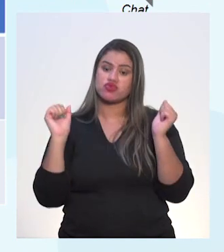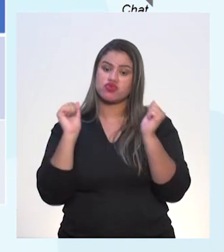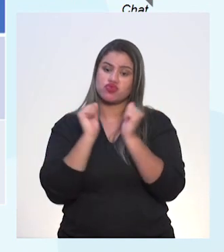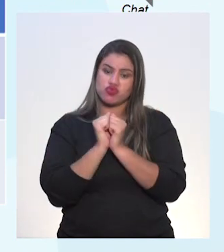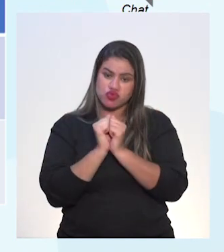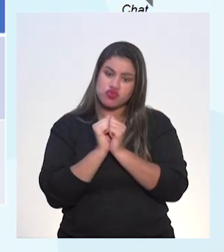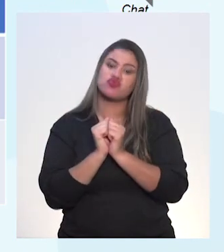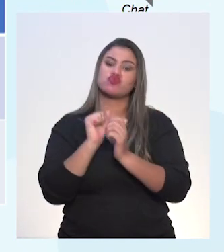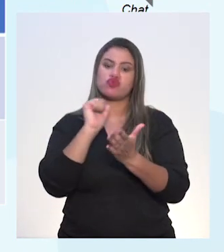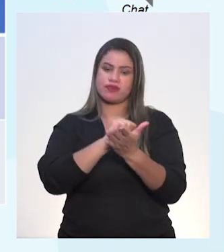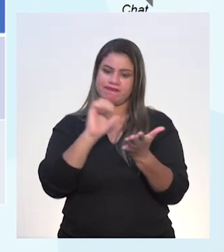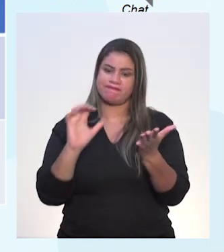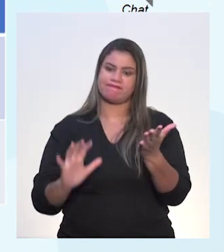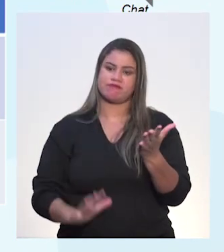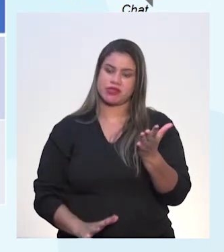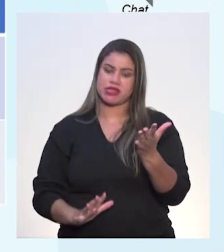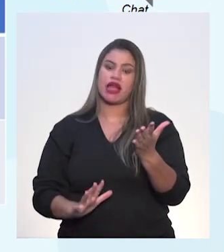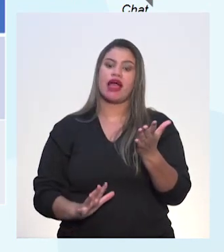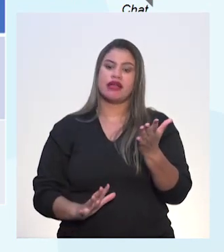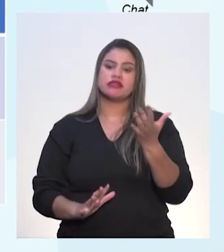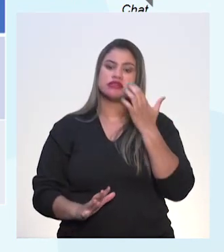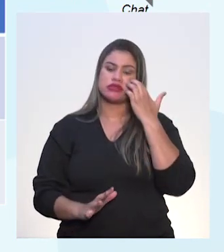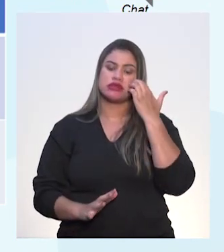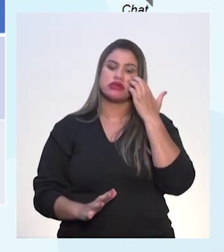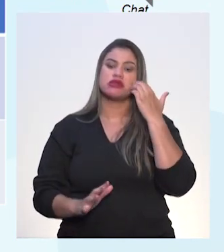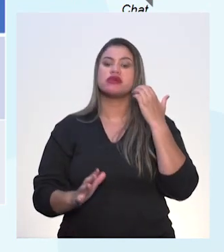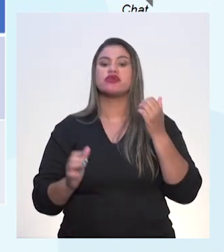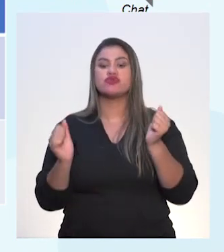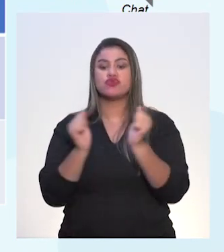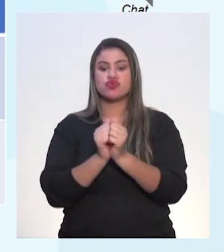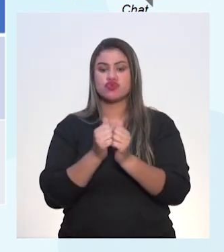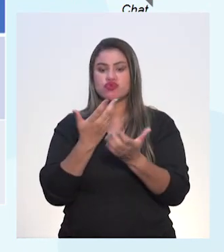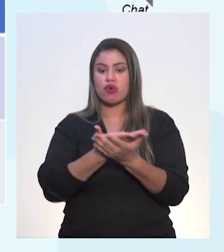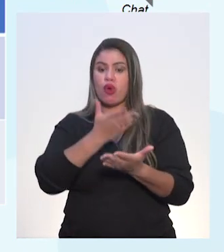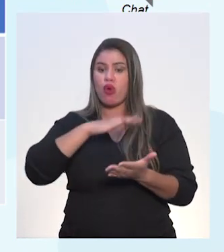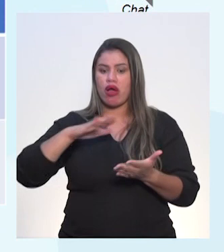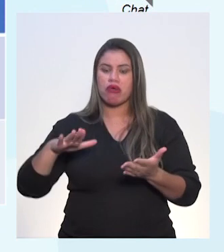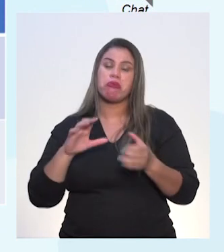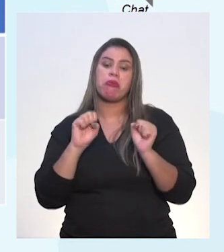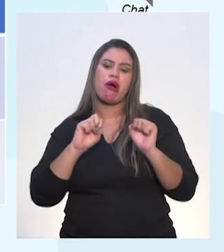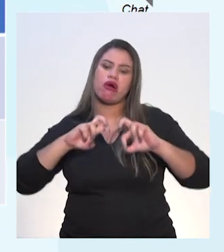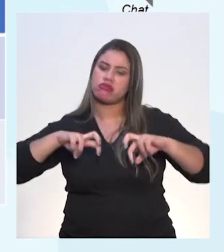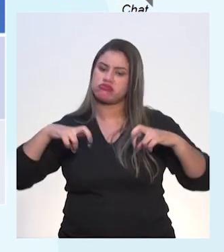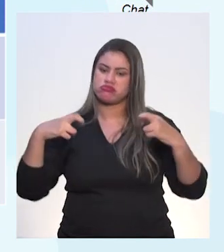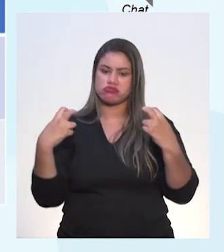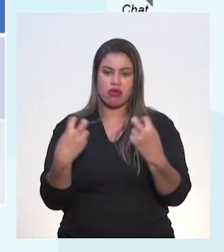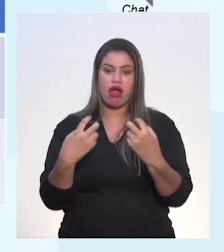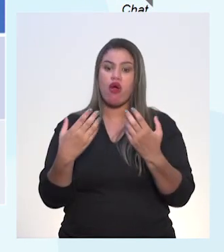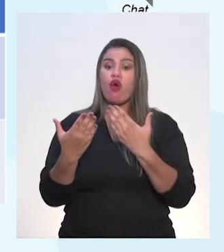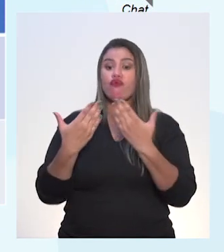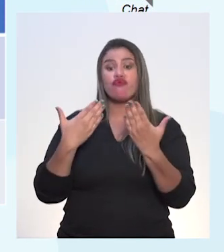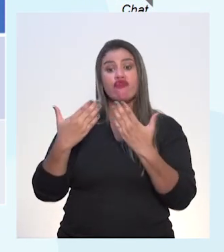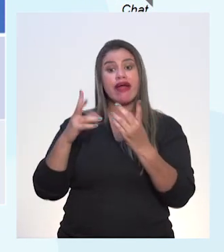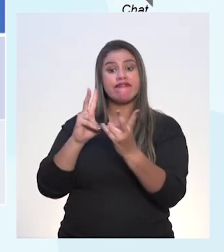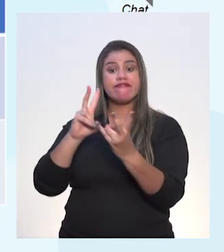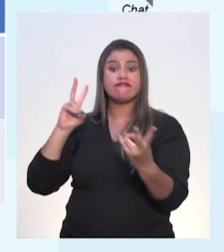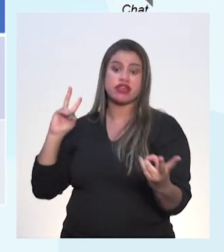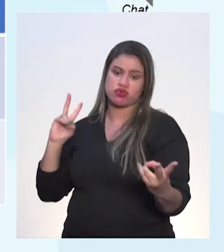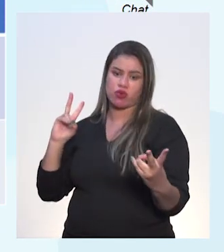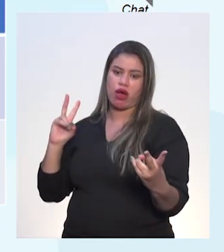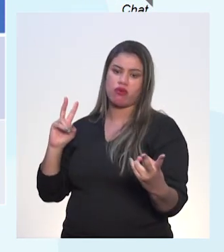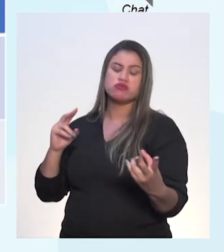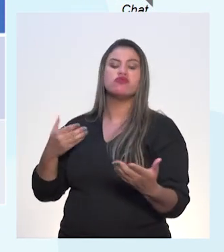fazê-la no caso a tarefa é depois com os alunos nem que seja numa roda de conversa virtual Já que